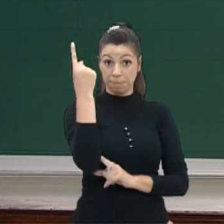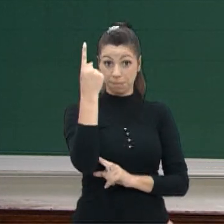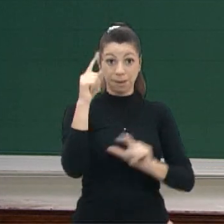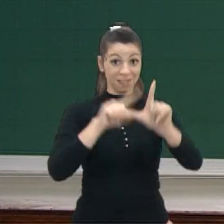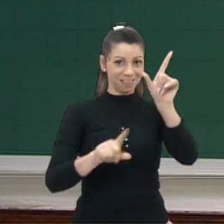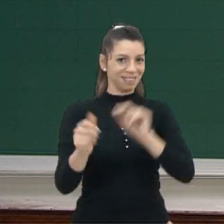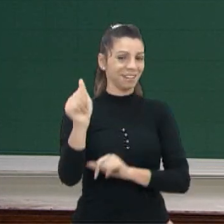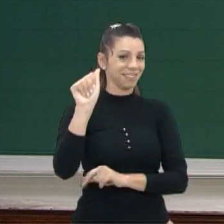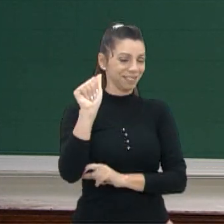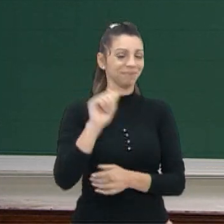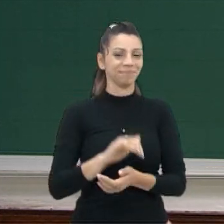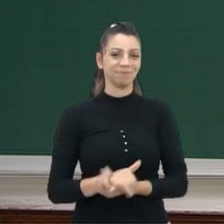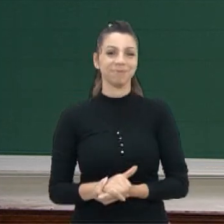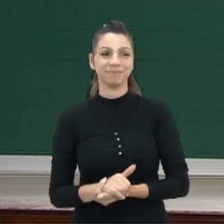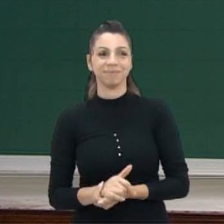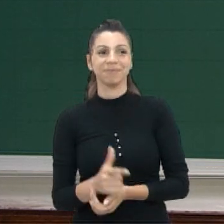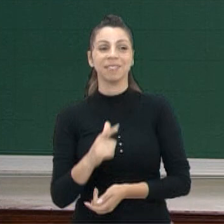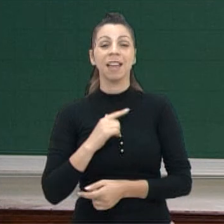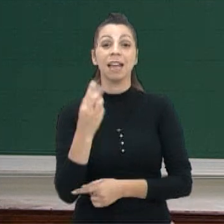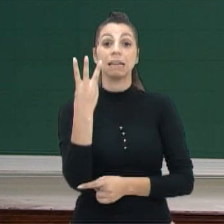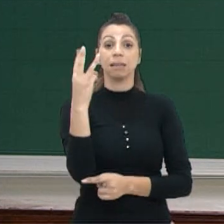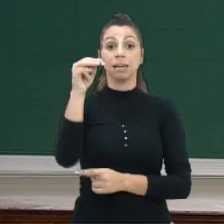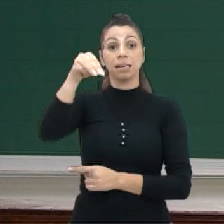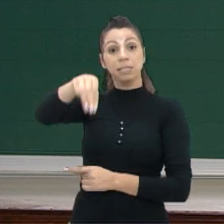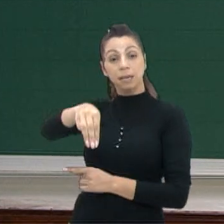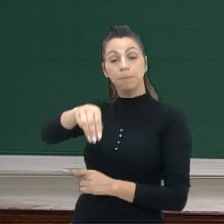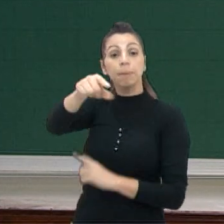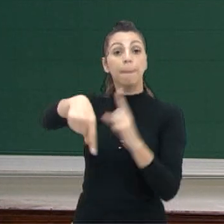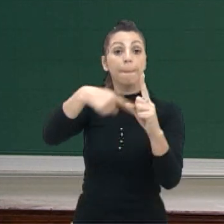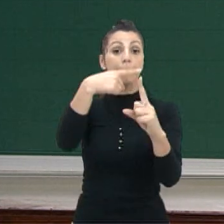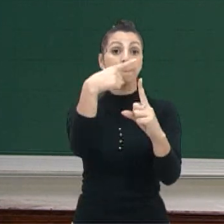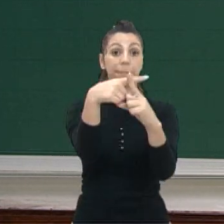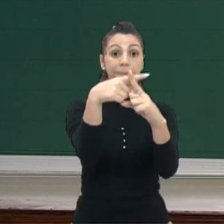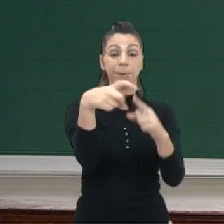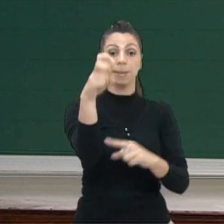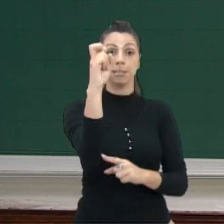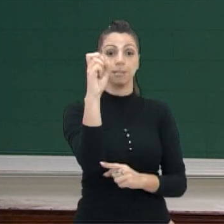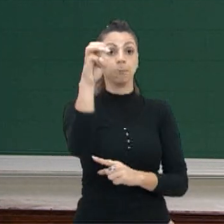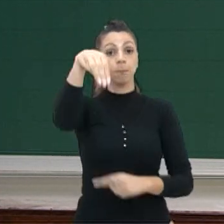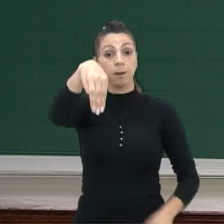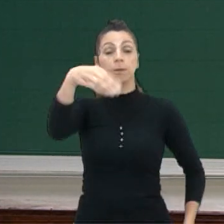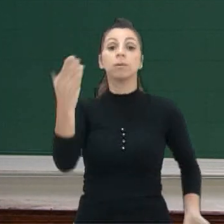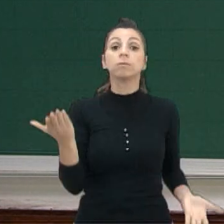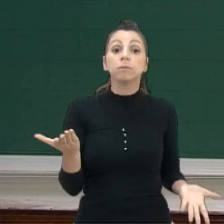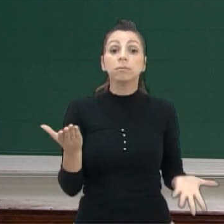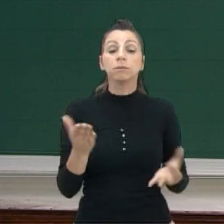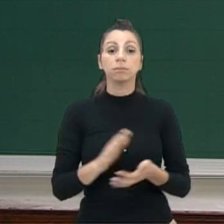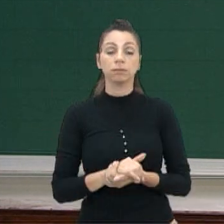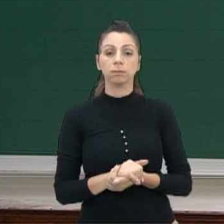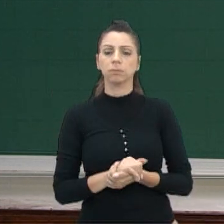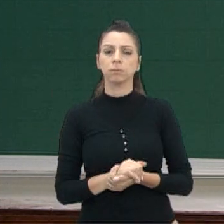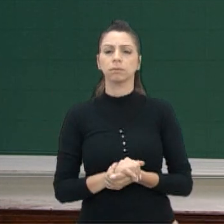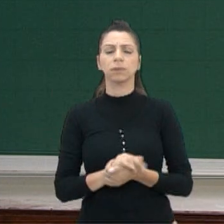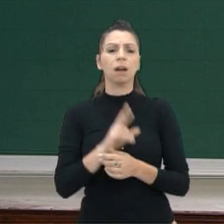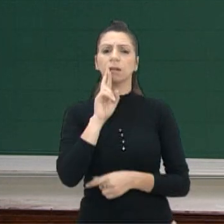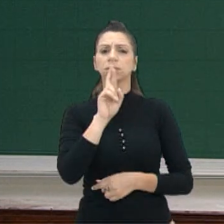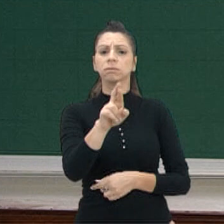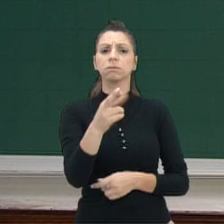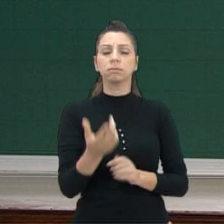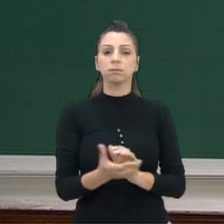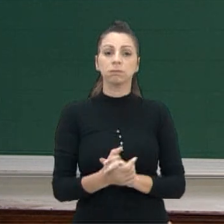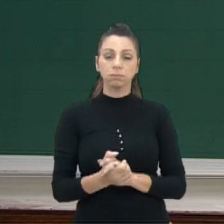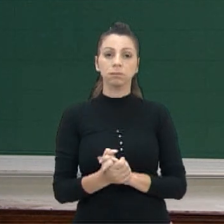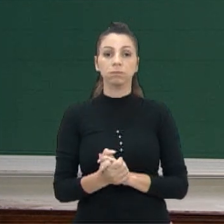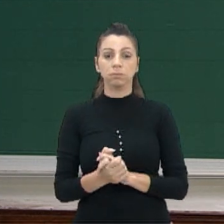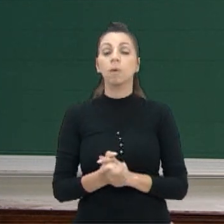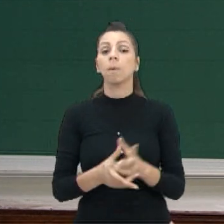letra A. Você tem 3m mais 5m, certo? Quanto que dá? 3m mais 5m.